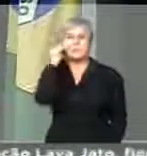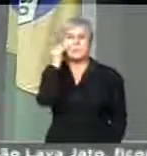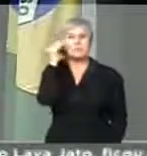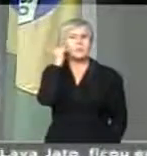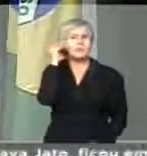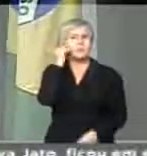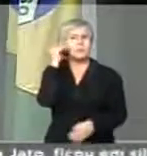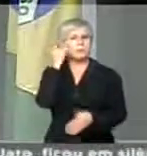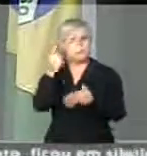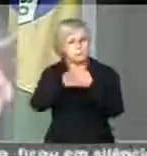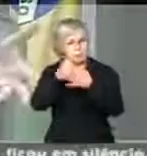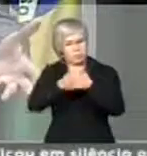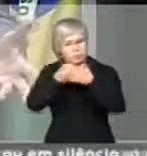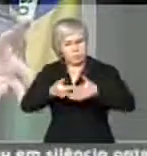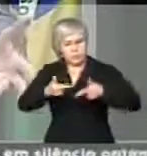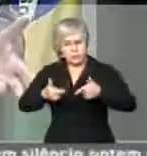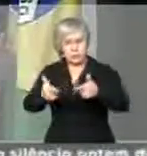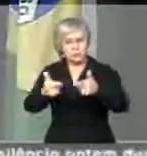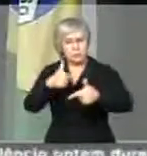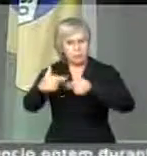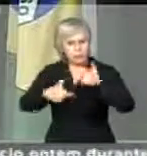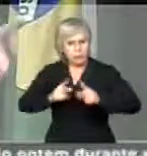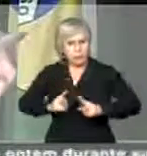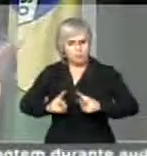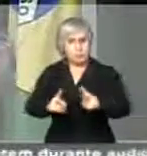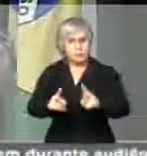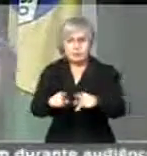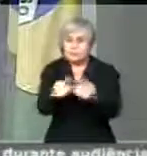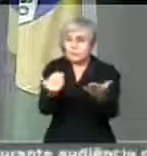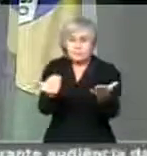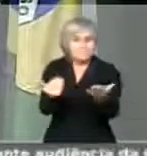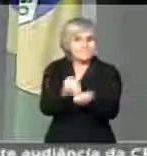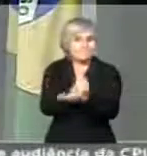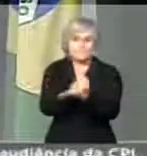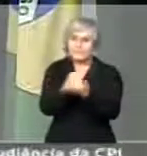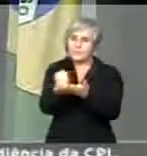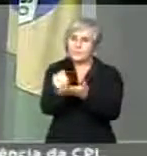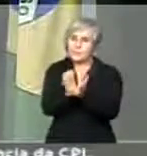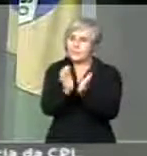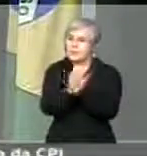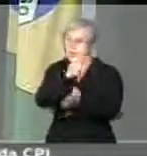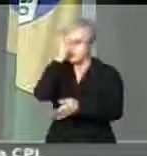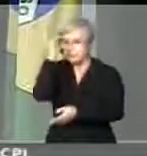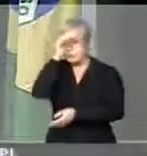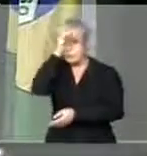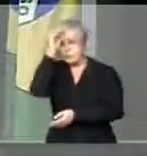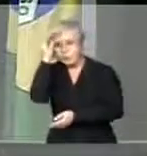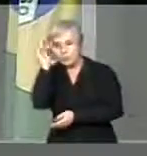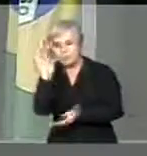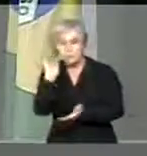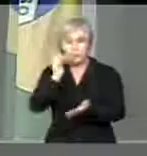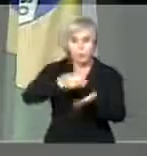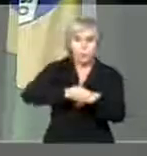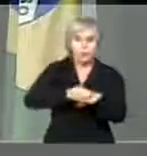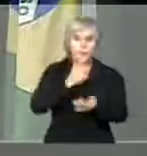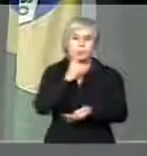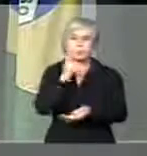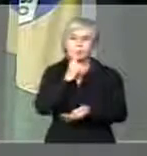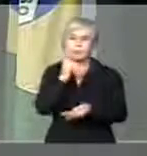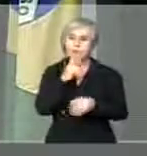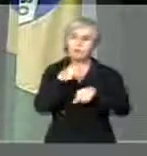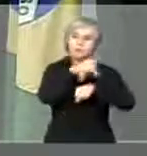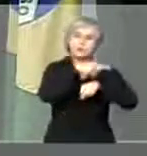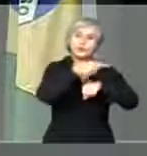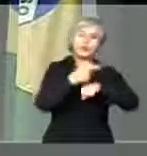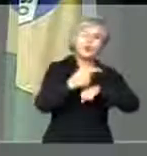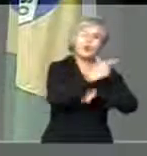manter a fábrica aberta, mas não se tem o que fazer porque não tem consumidor. Os consumidores estão consumindo o serviço, o produto